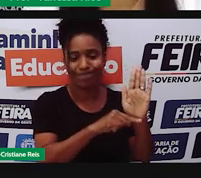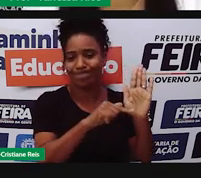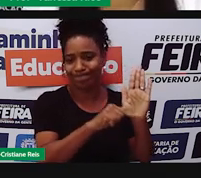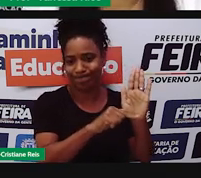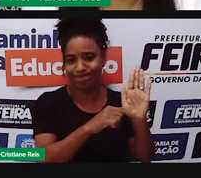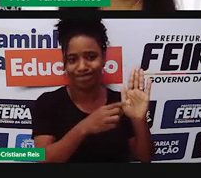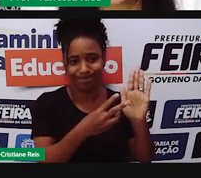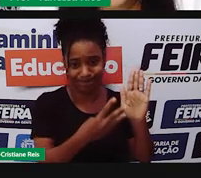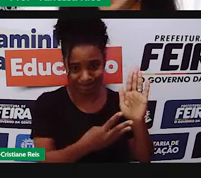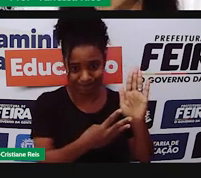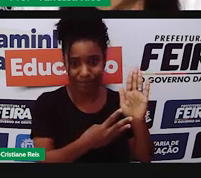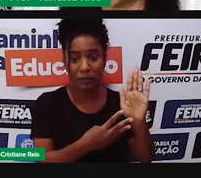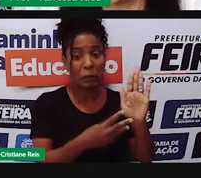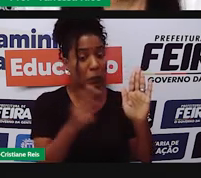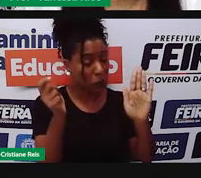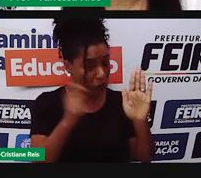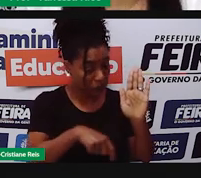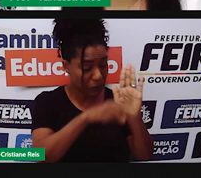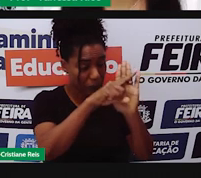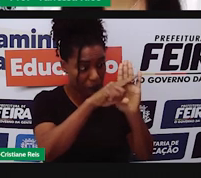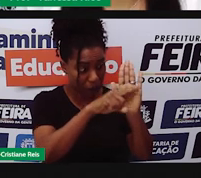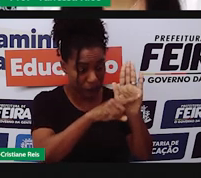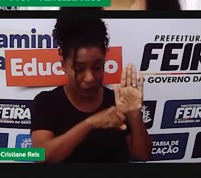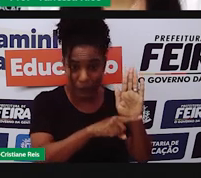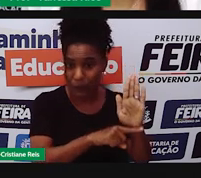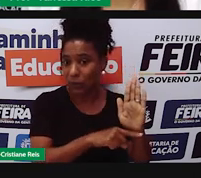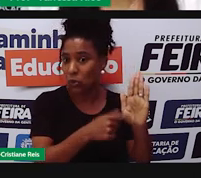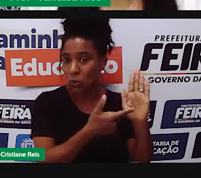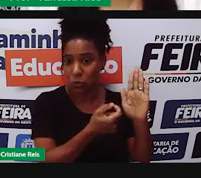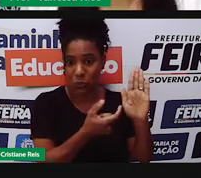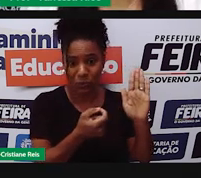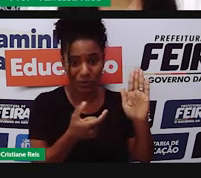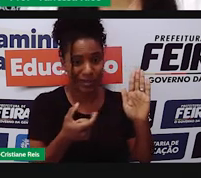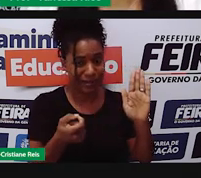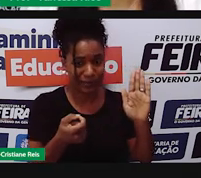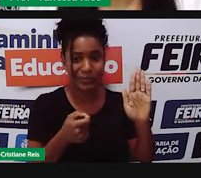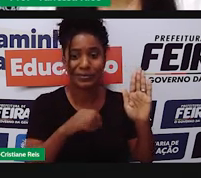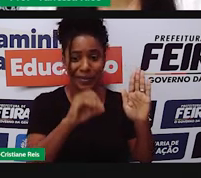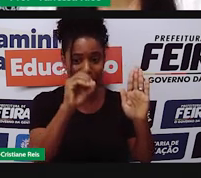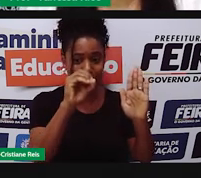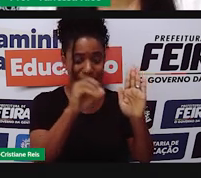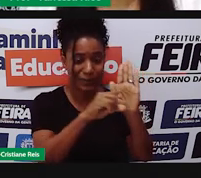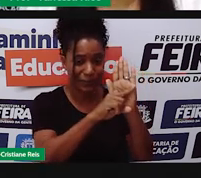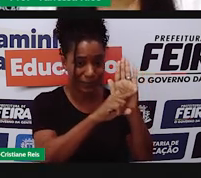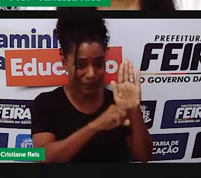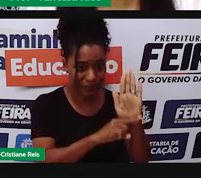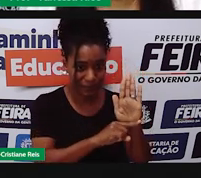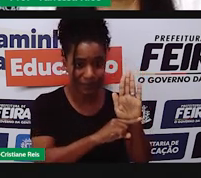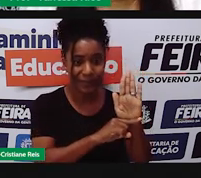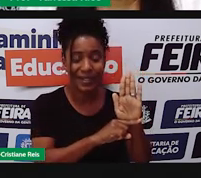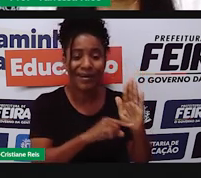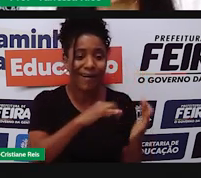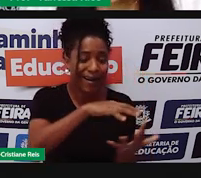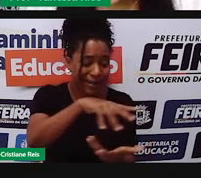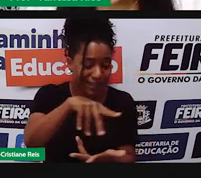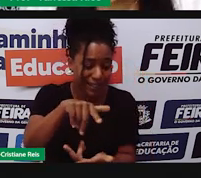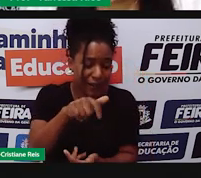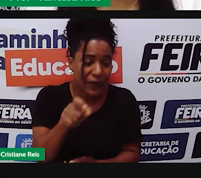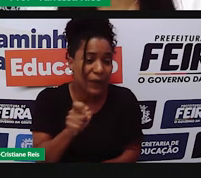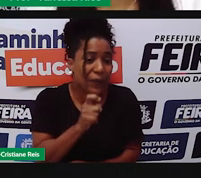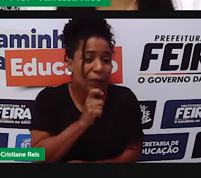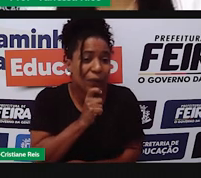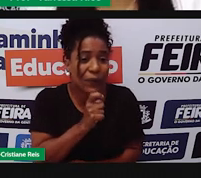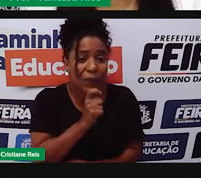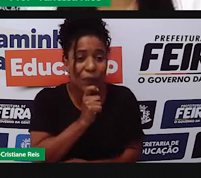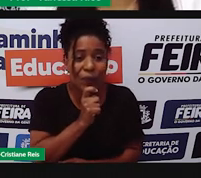menos 200 graus negativos. Então, após um tempo, a Terra esfriaria